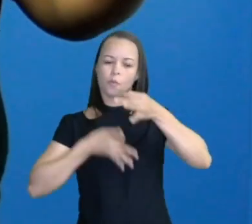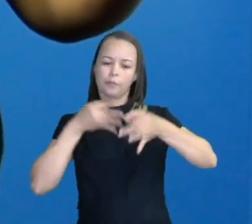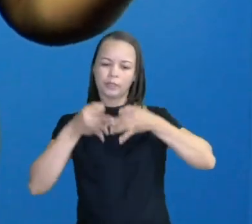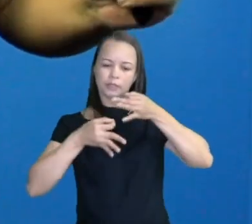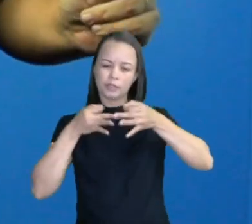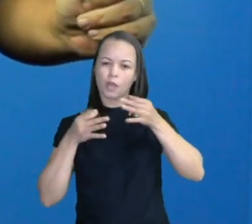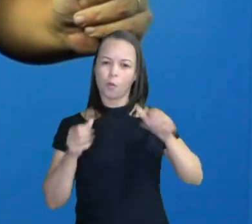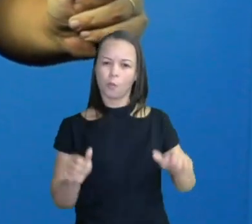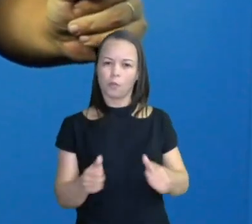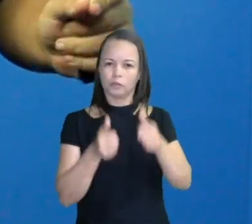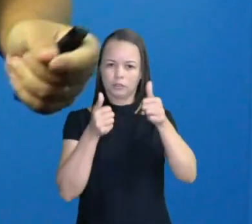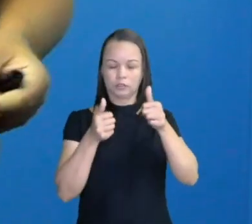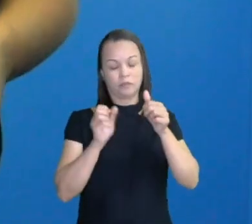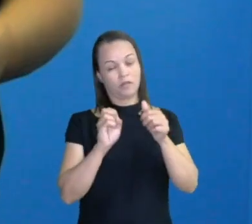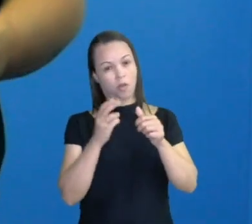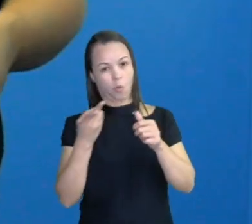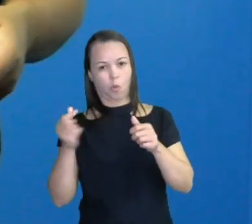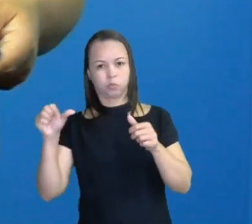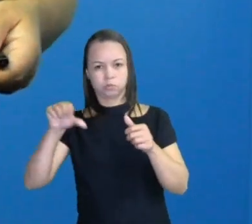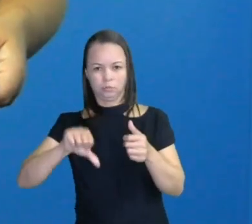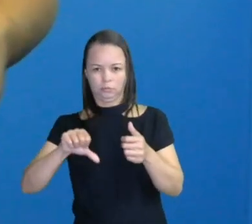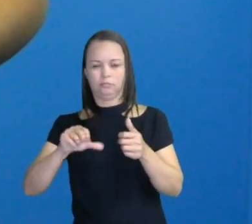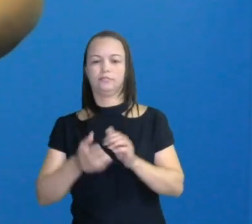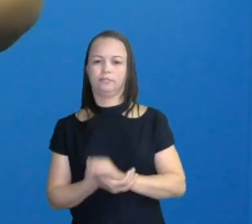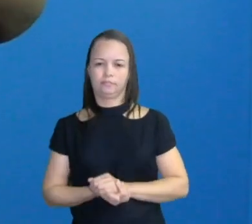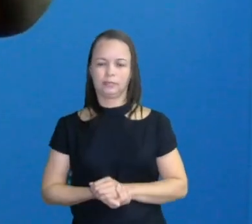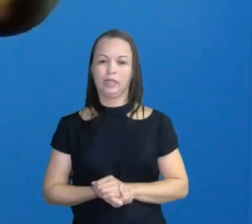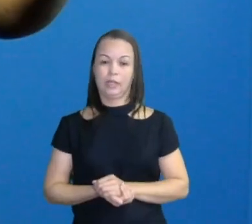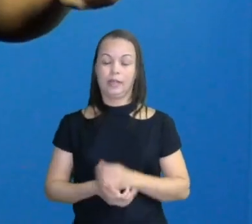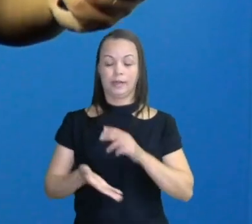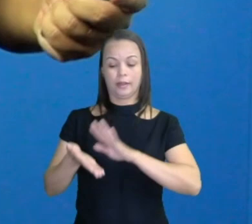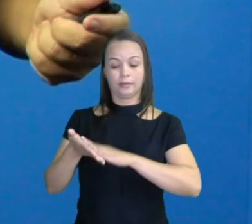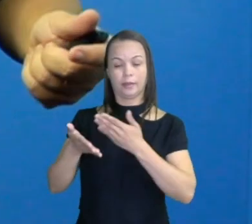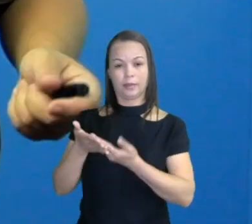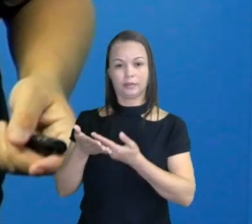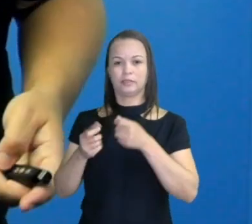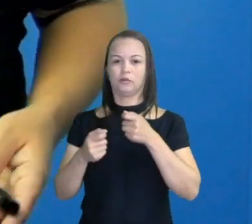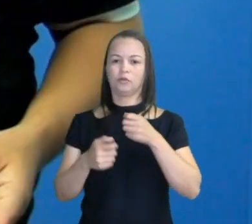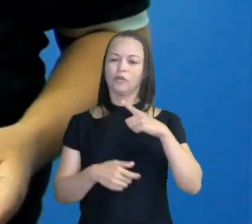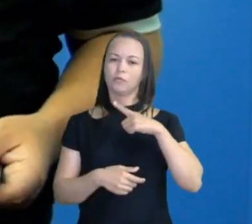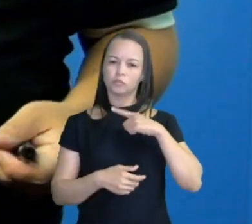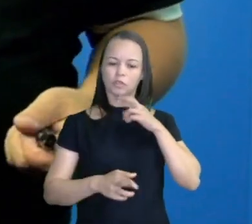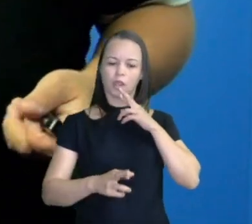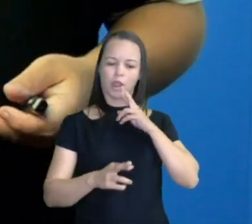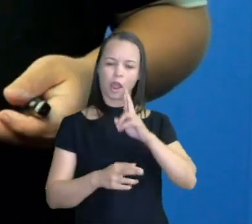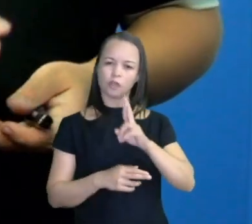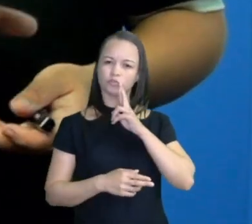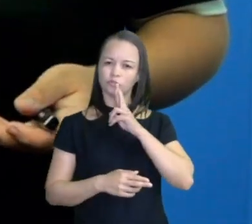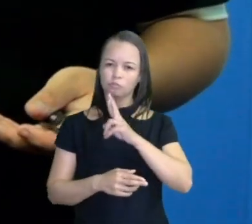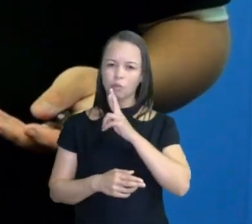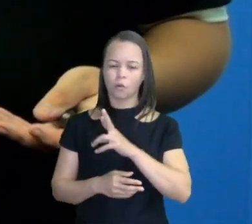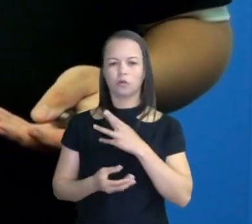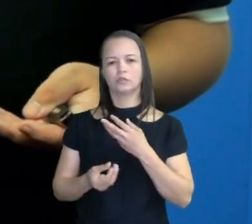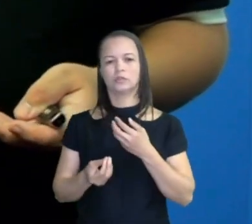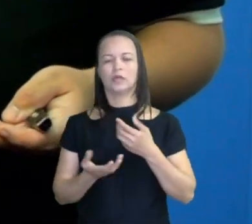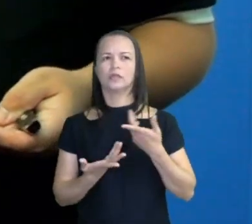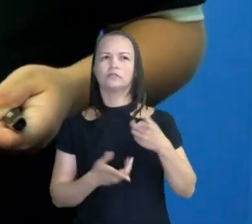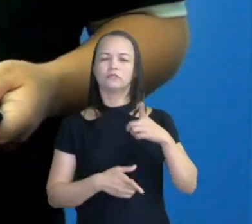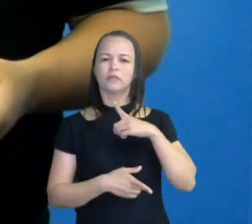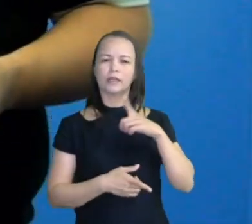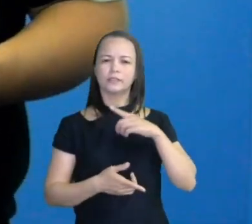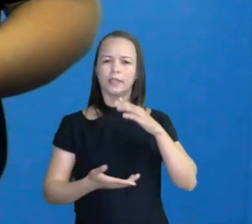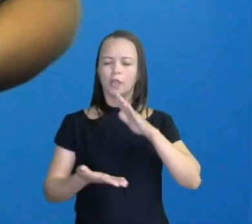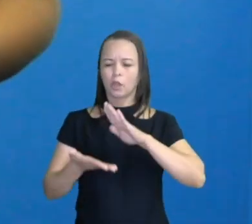ou negativa, certo? É na interpretação que a gente vai obter aquelas respostas, que a gente vai começar a ter toda